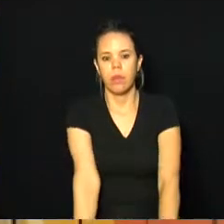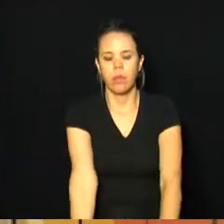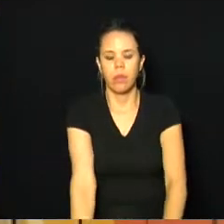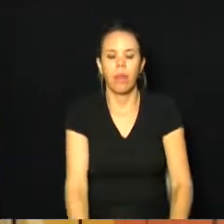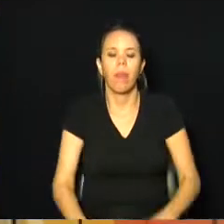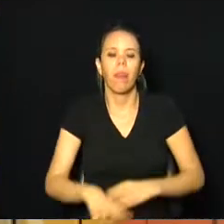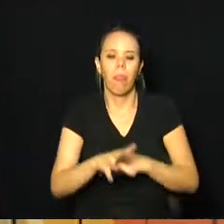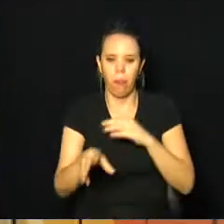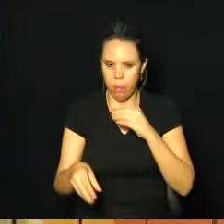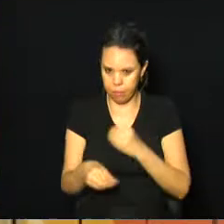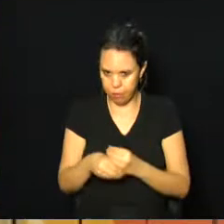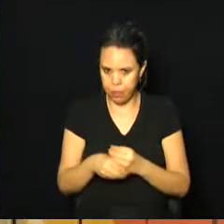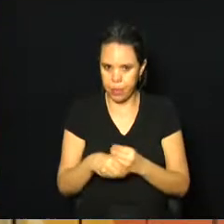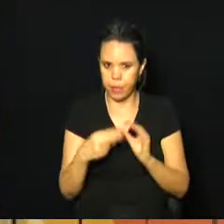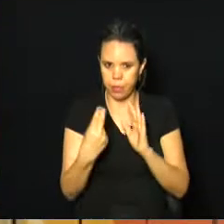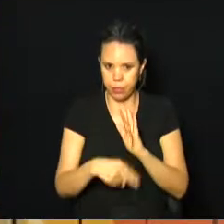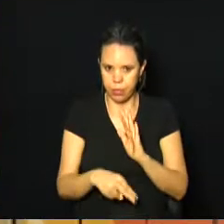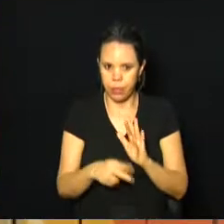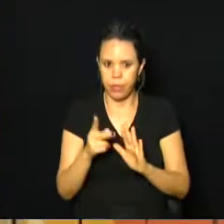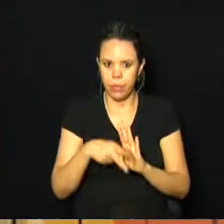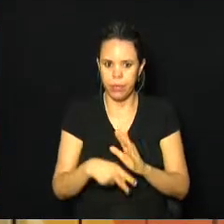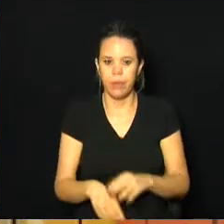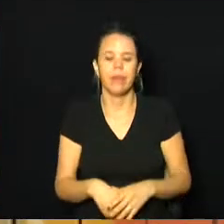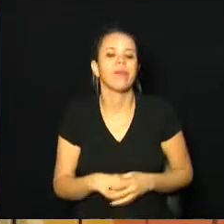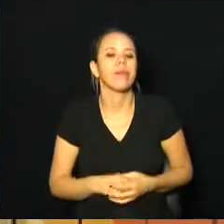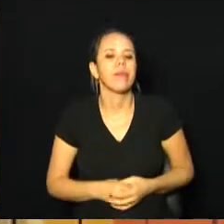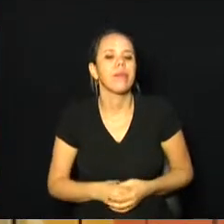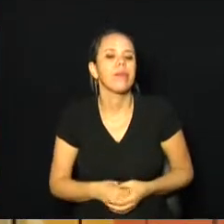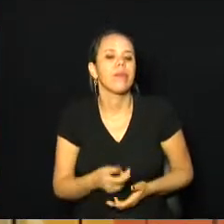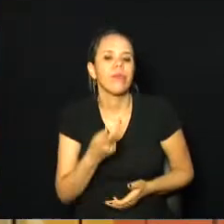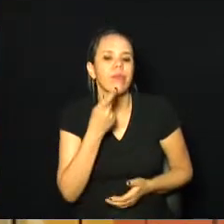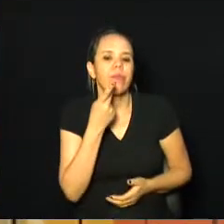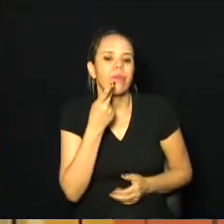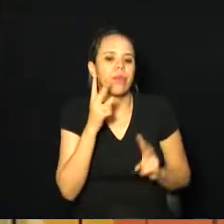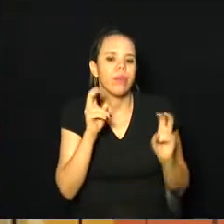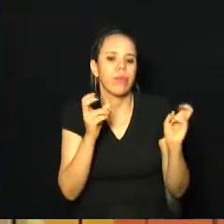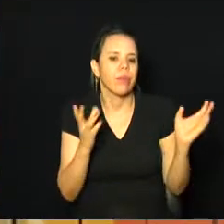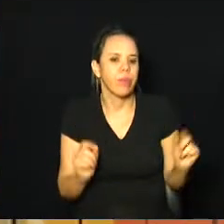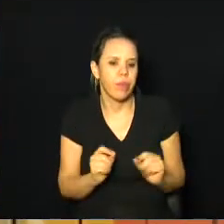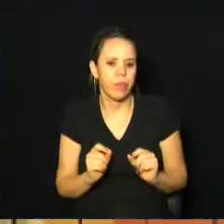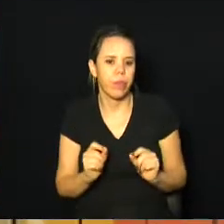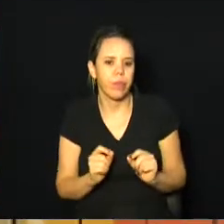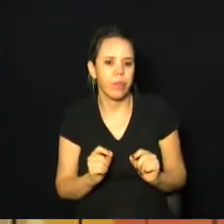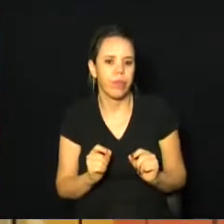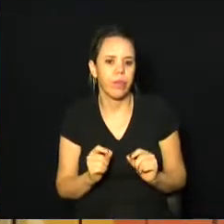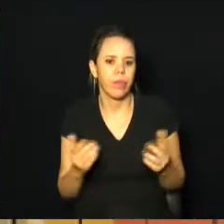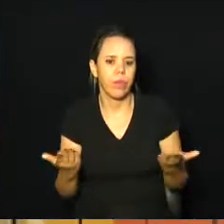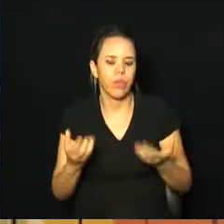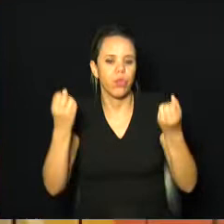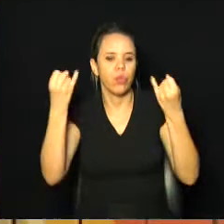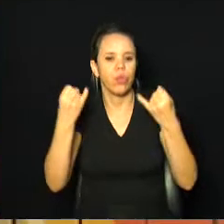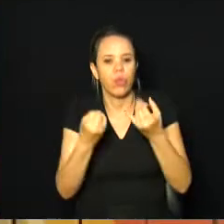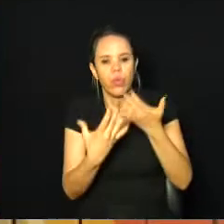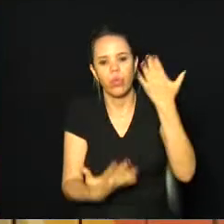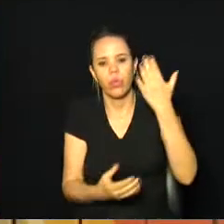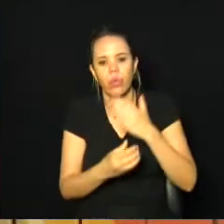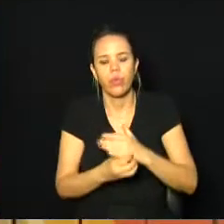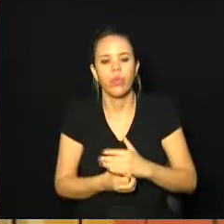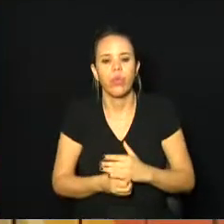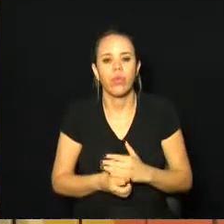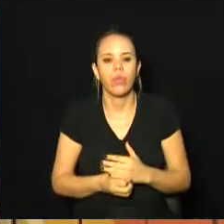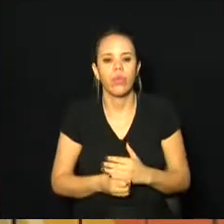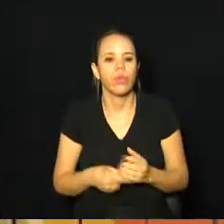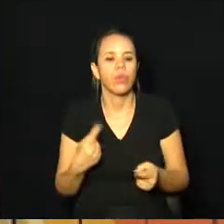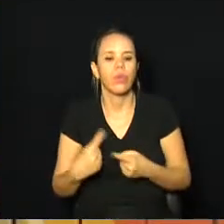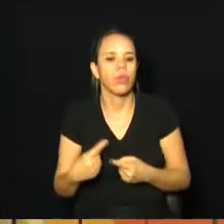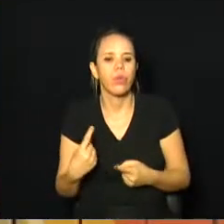também o seu nome a este projeto. Já a gente vai falar mais sobre ele. Pampa, eu sei que você já contou inúmeras vezes o